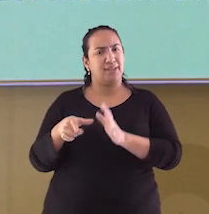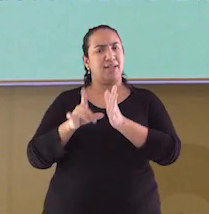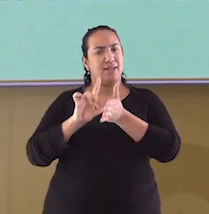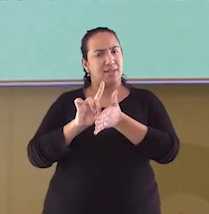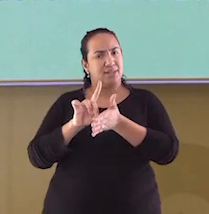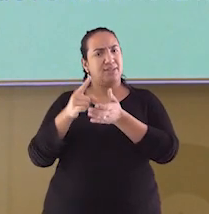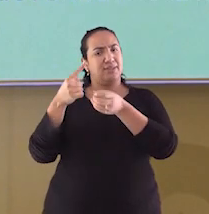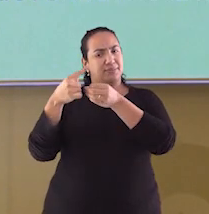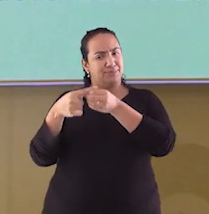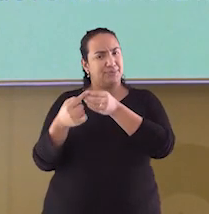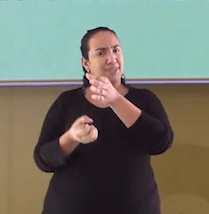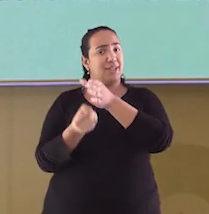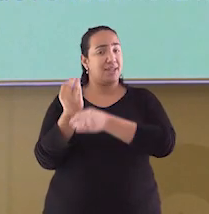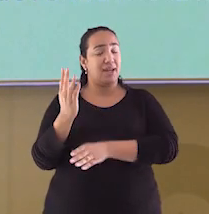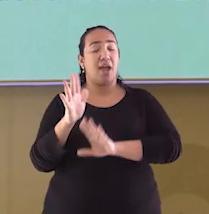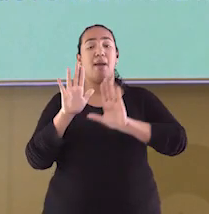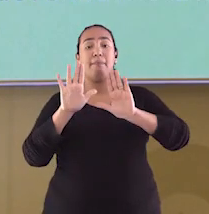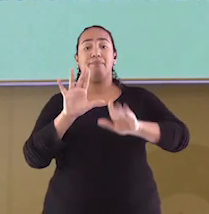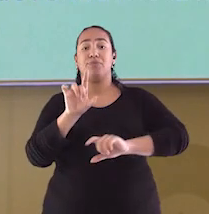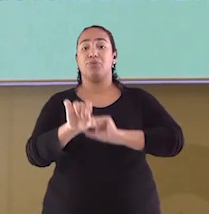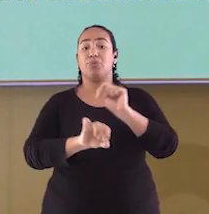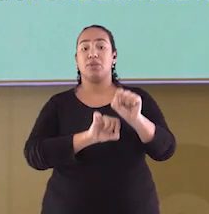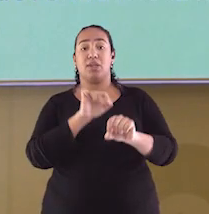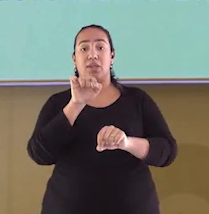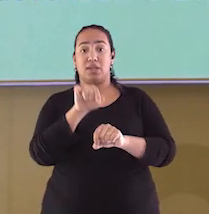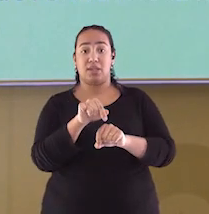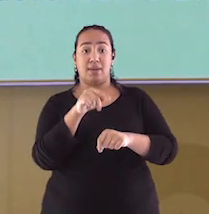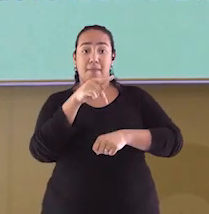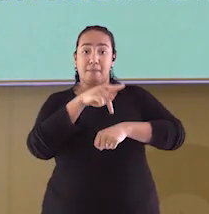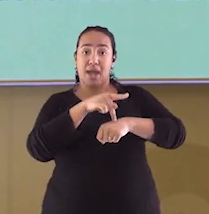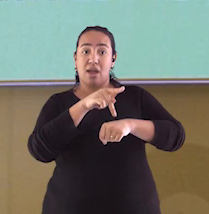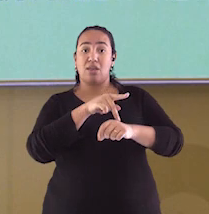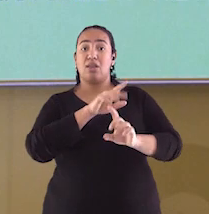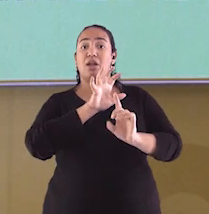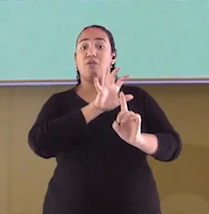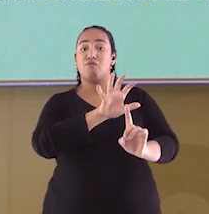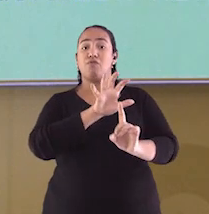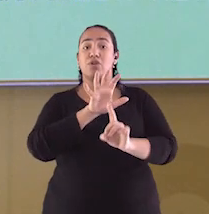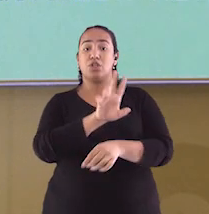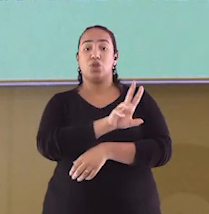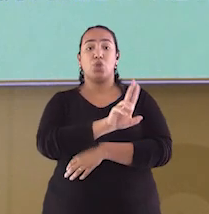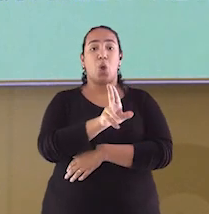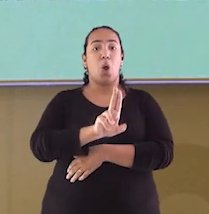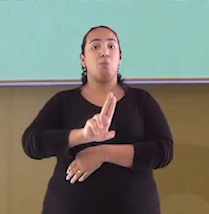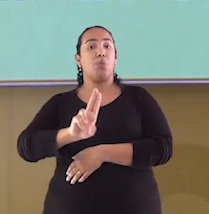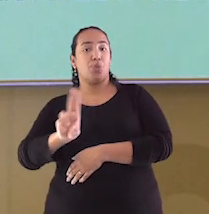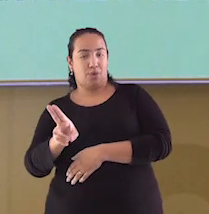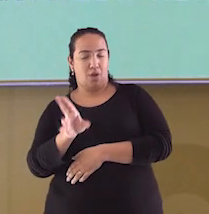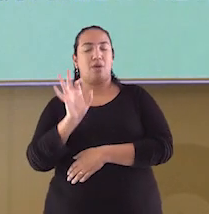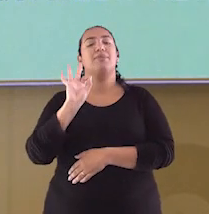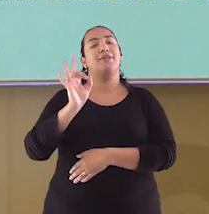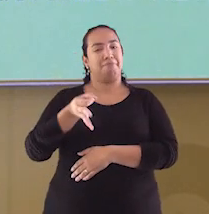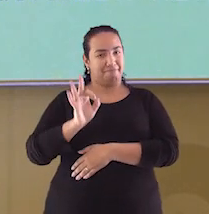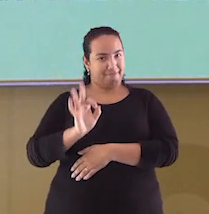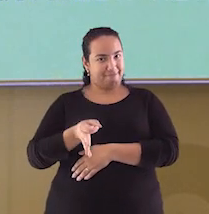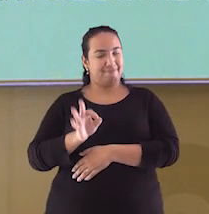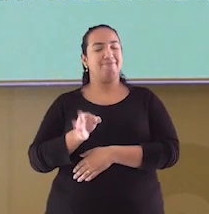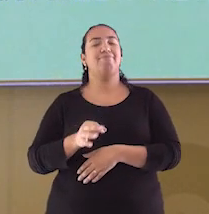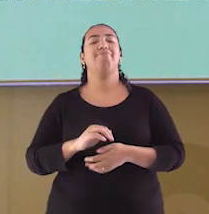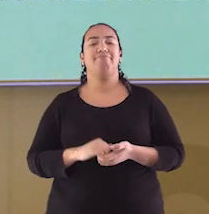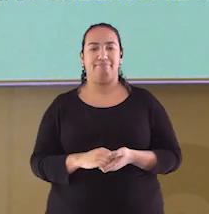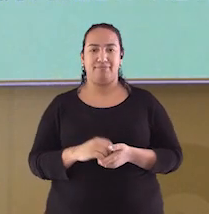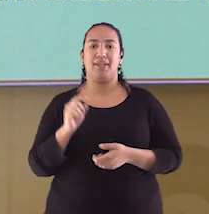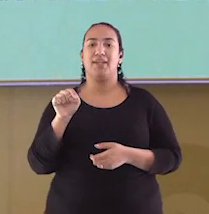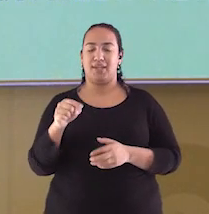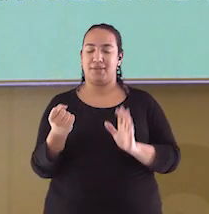foram criados. Mas o fato delas influenciarem nos nomes dos lugares, aí sim pode